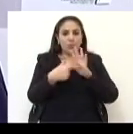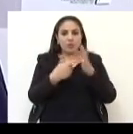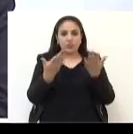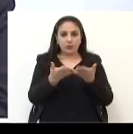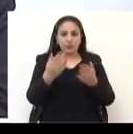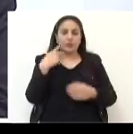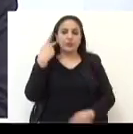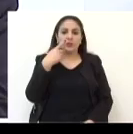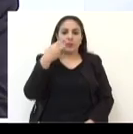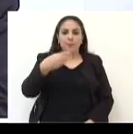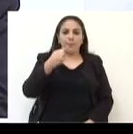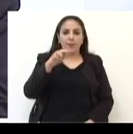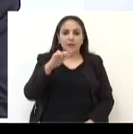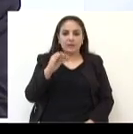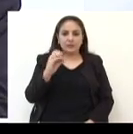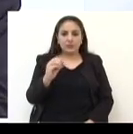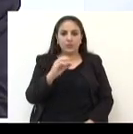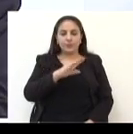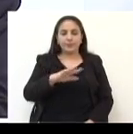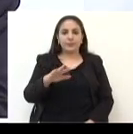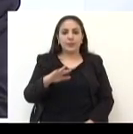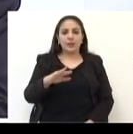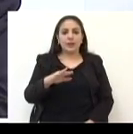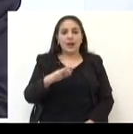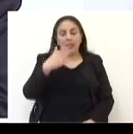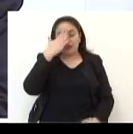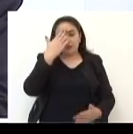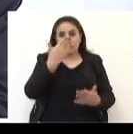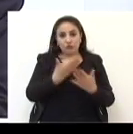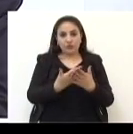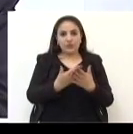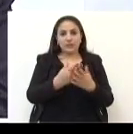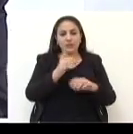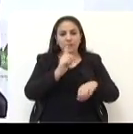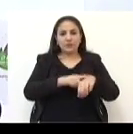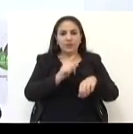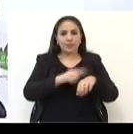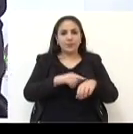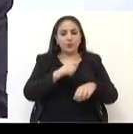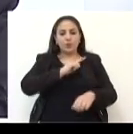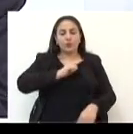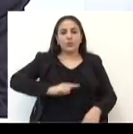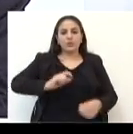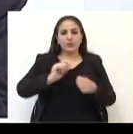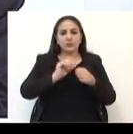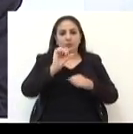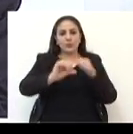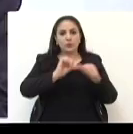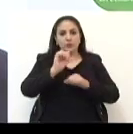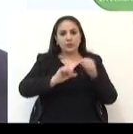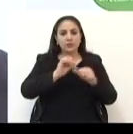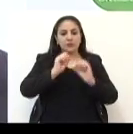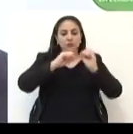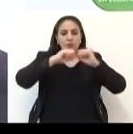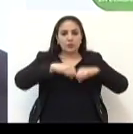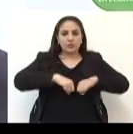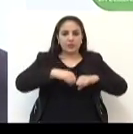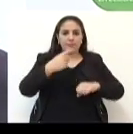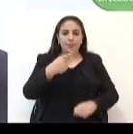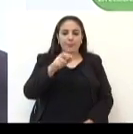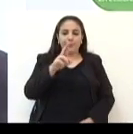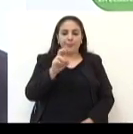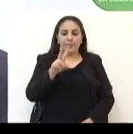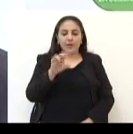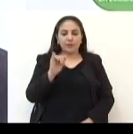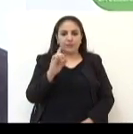apresenta hoje. O vereador Márcio Patucci acredita que é questão de tempo para que o governo faça alterações no sistema